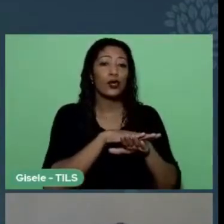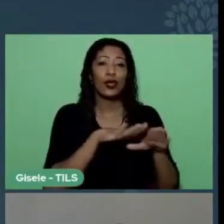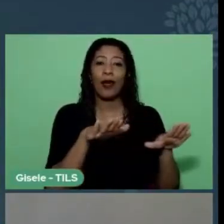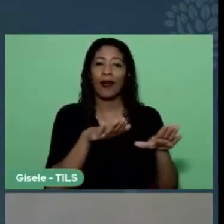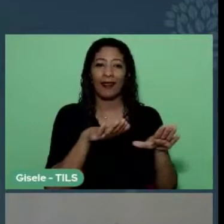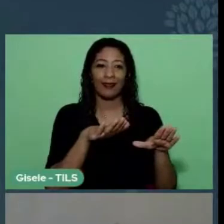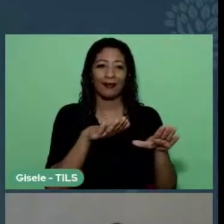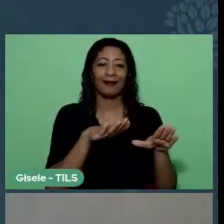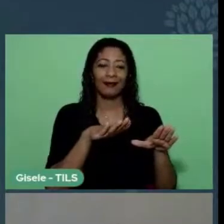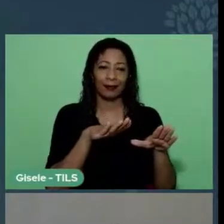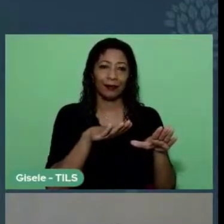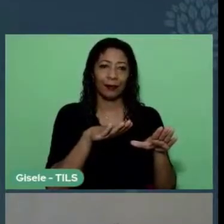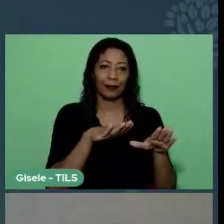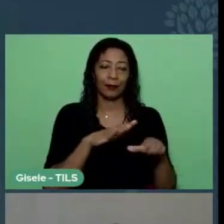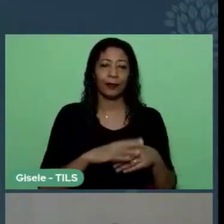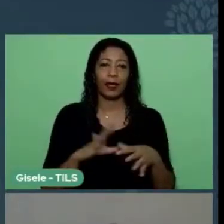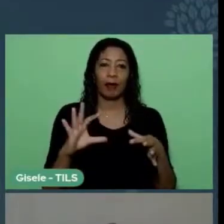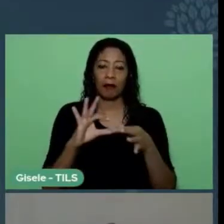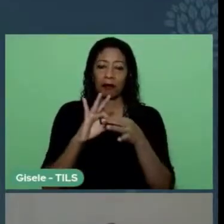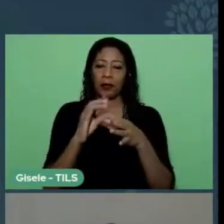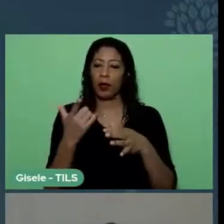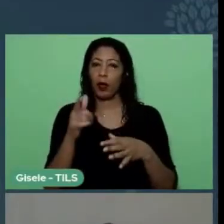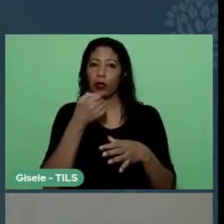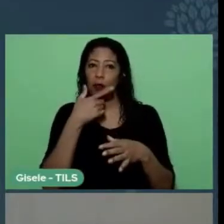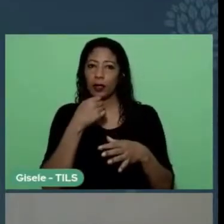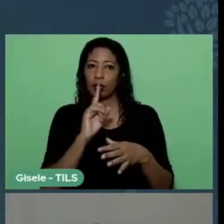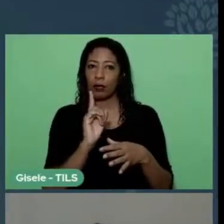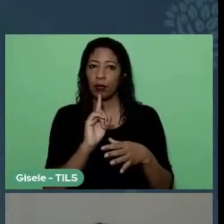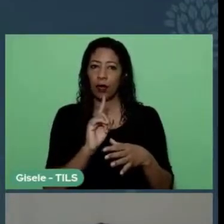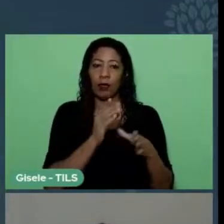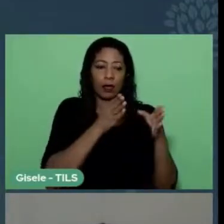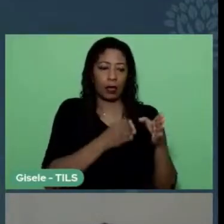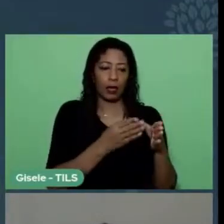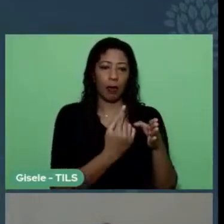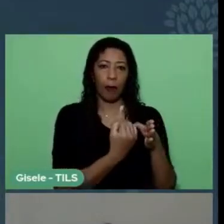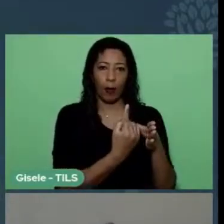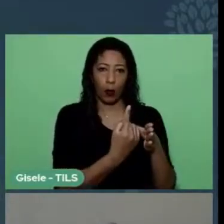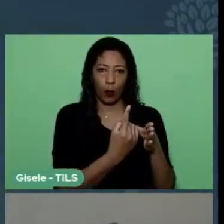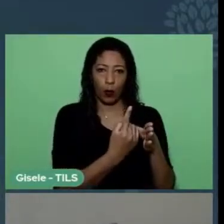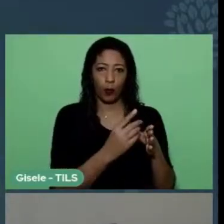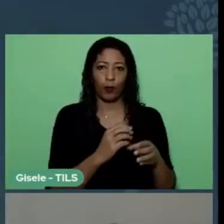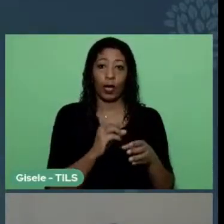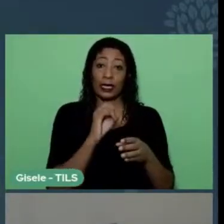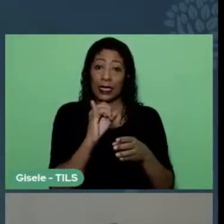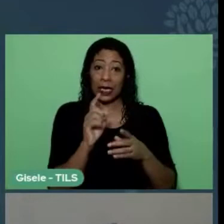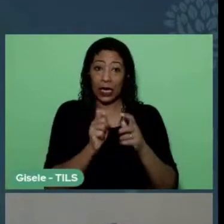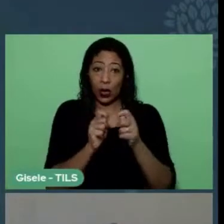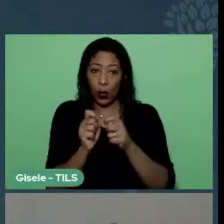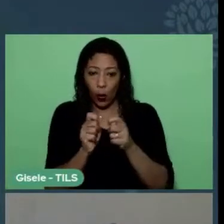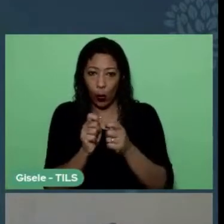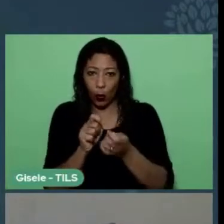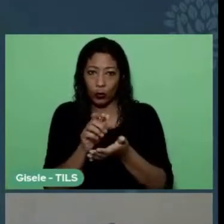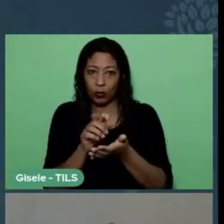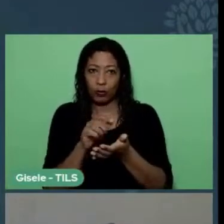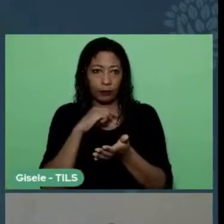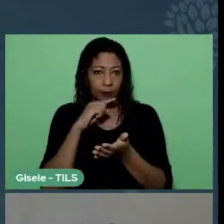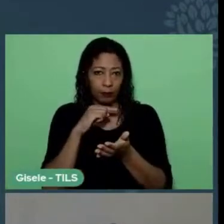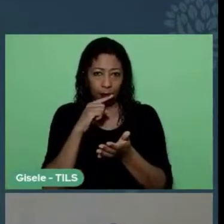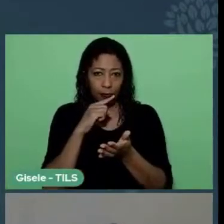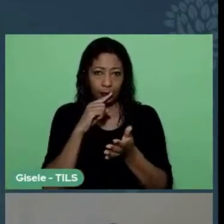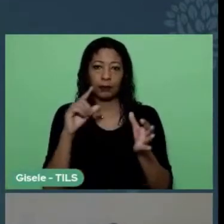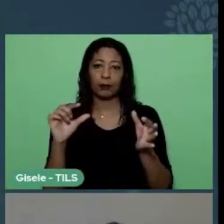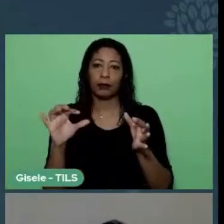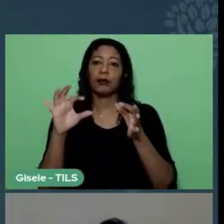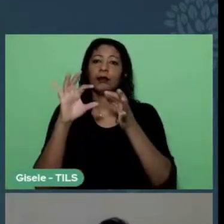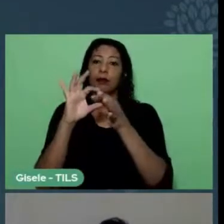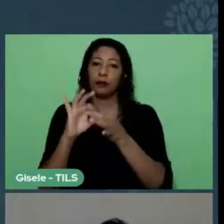o corticoide inalatório isolado, que aí seria a etapa 1. Se ele não está controlado, aí sim eu devo fazer associação com o